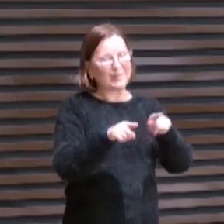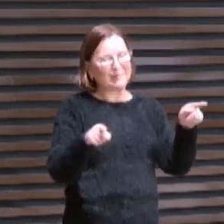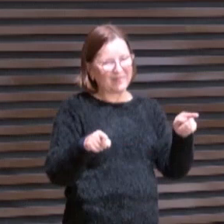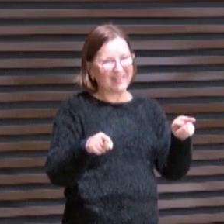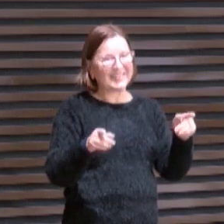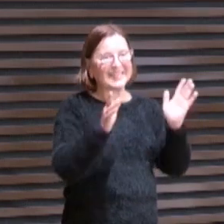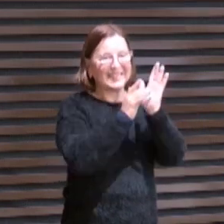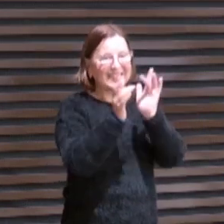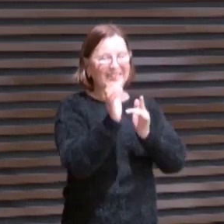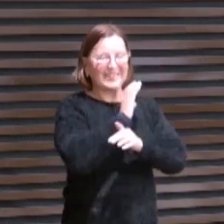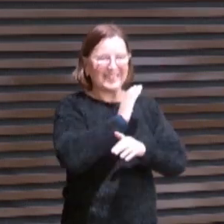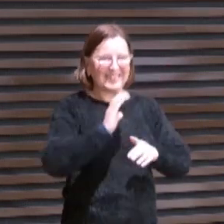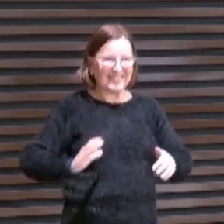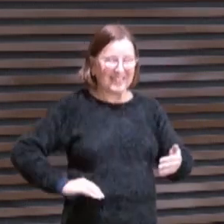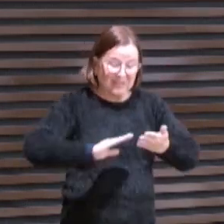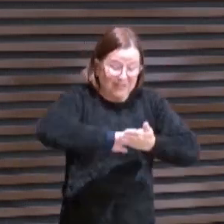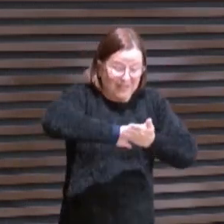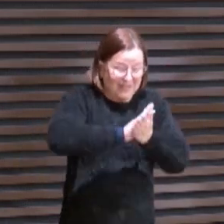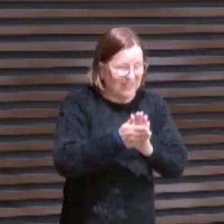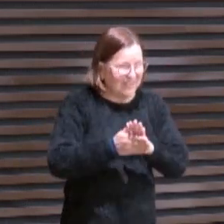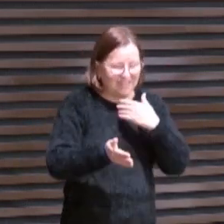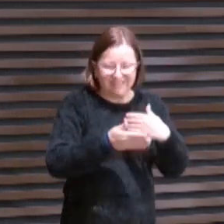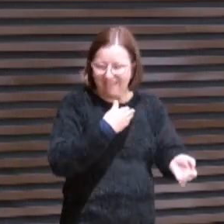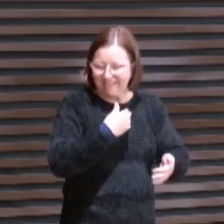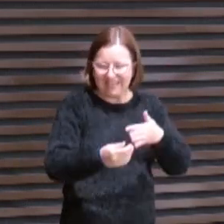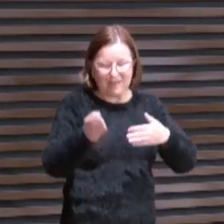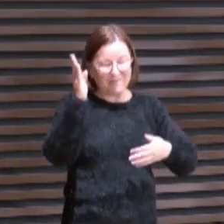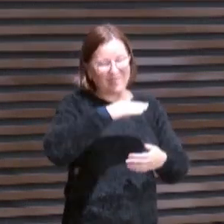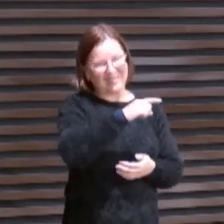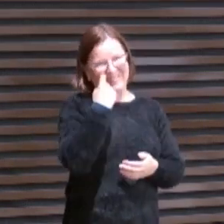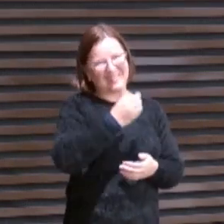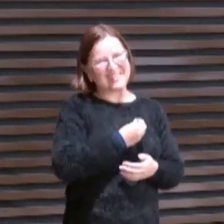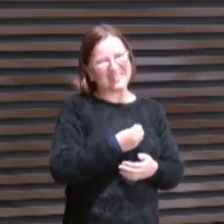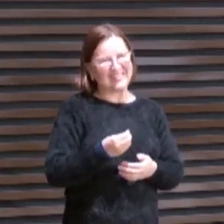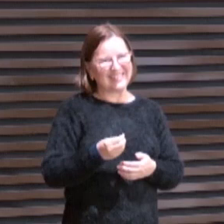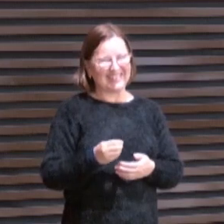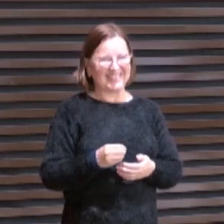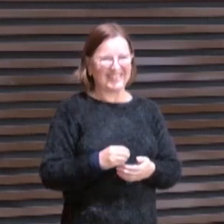Cristo tirar qualquer maldição que esteja na nossa vida.